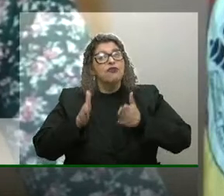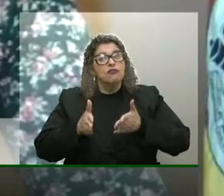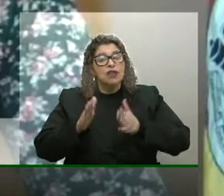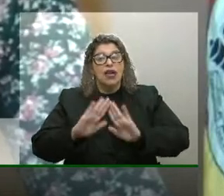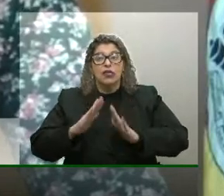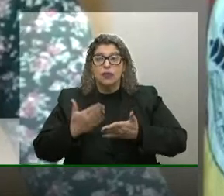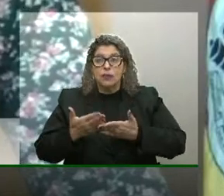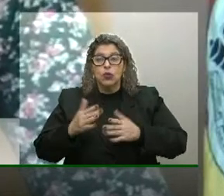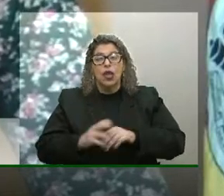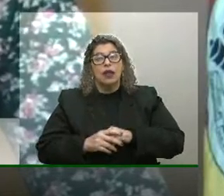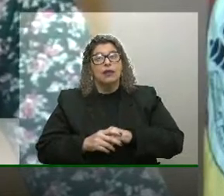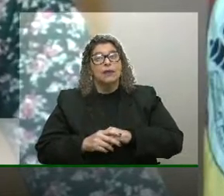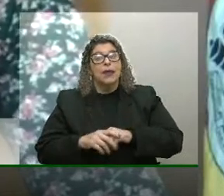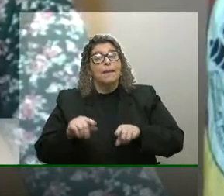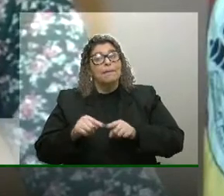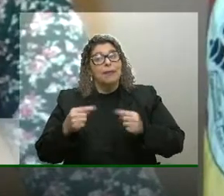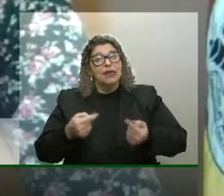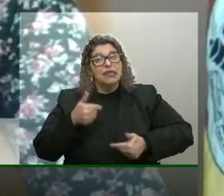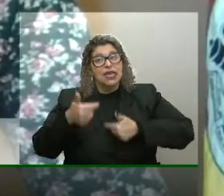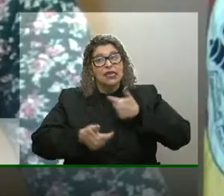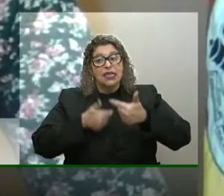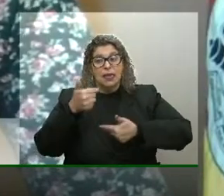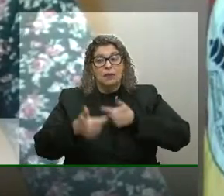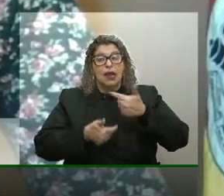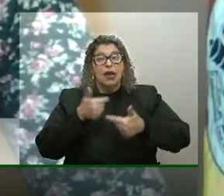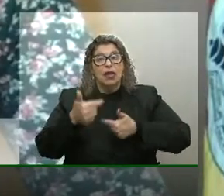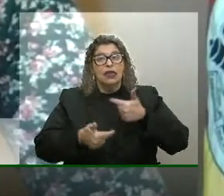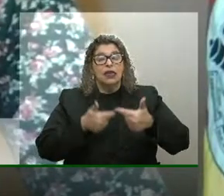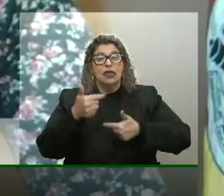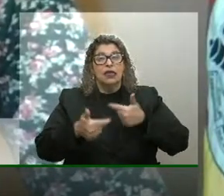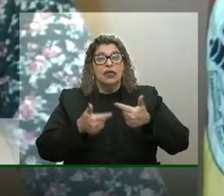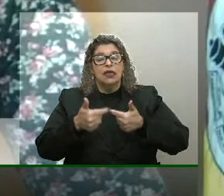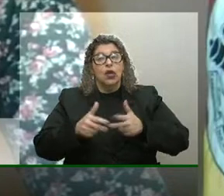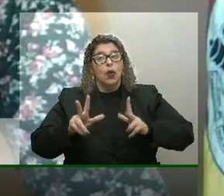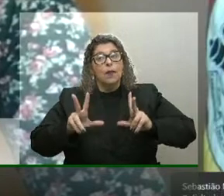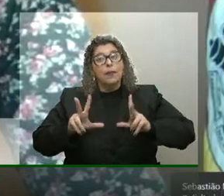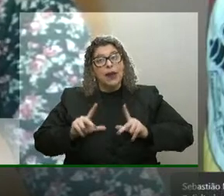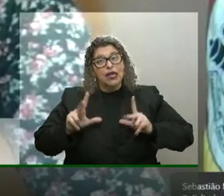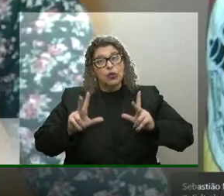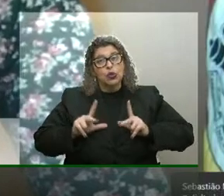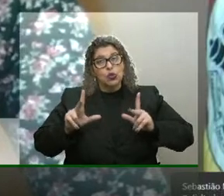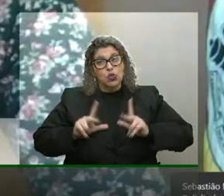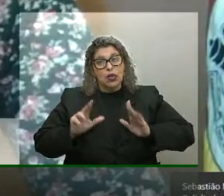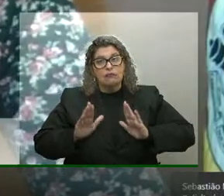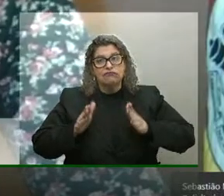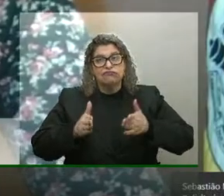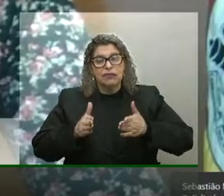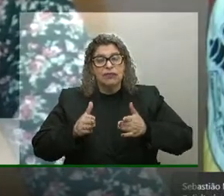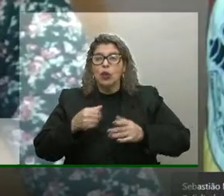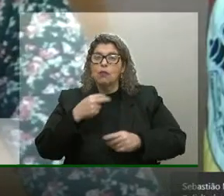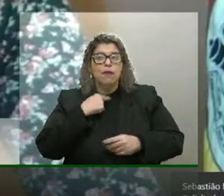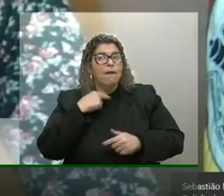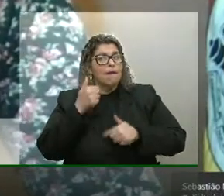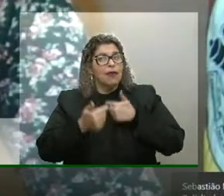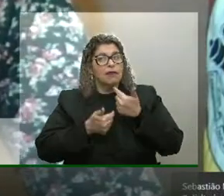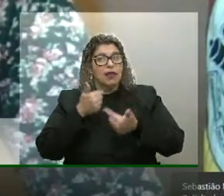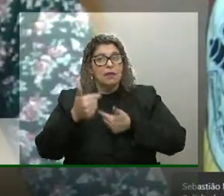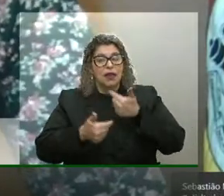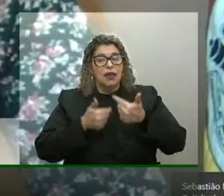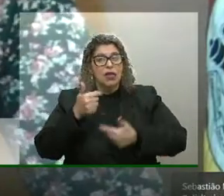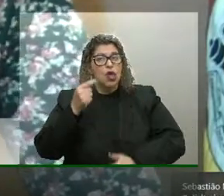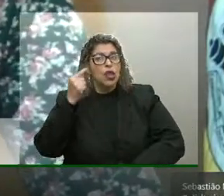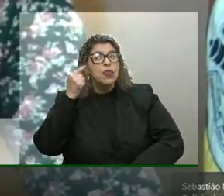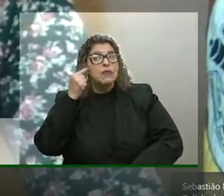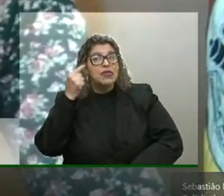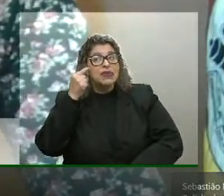também. Mas aqueles que trabalham com a rede privada seguem sem poder trabalhar e nós precisamos